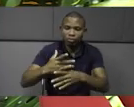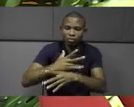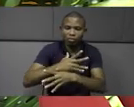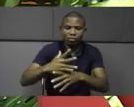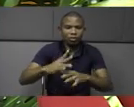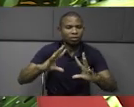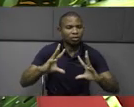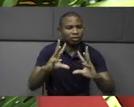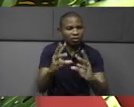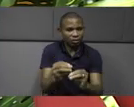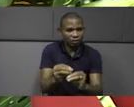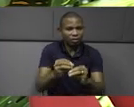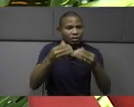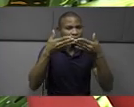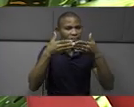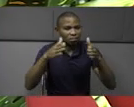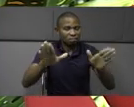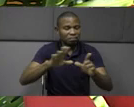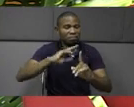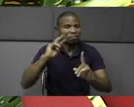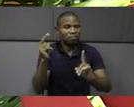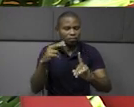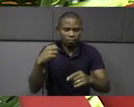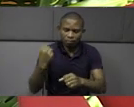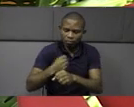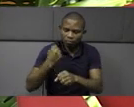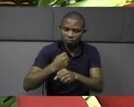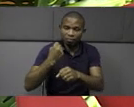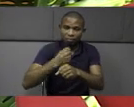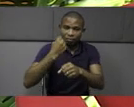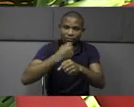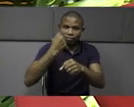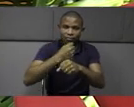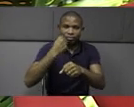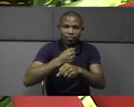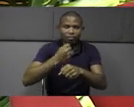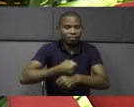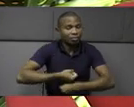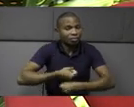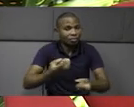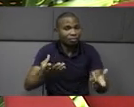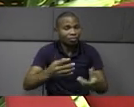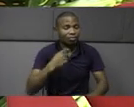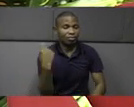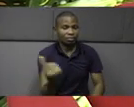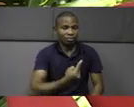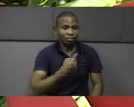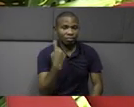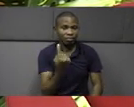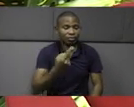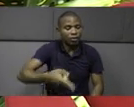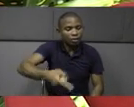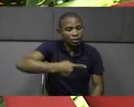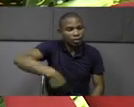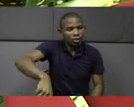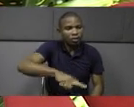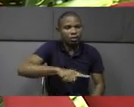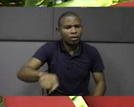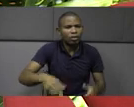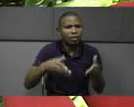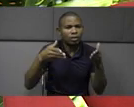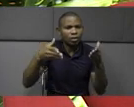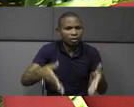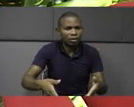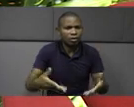grande perspectiva de a gente começar a construir a cidade para todo mundo a gente chegou na verdade numa grande questão que dá